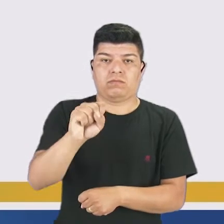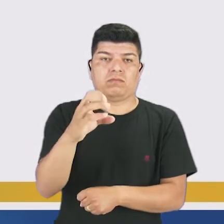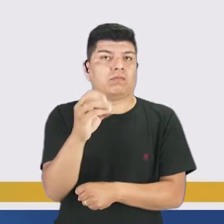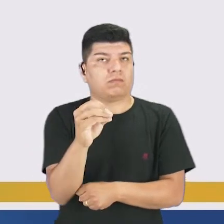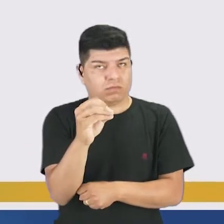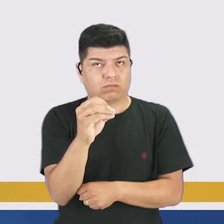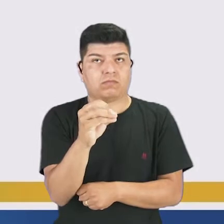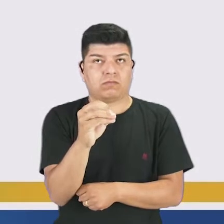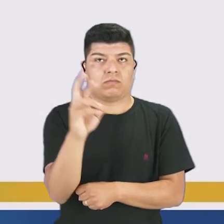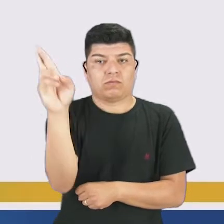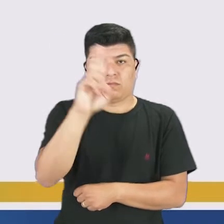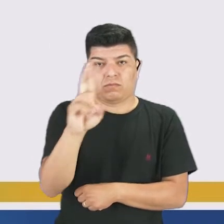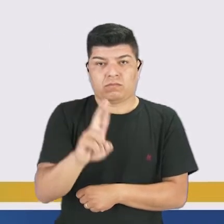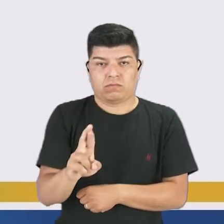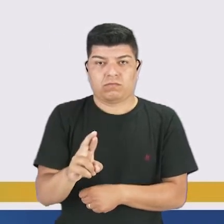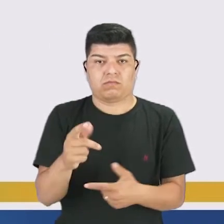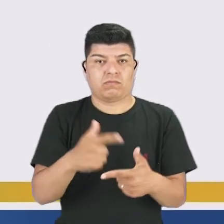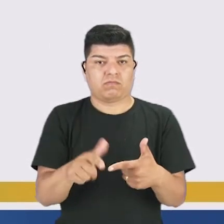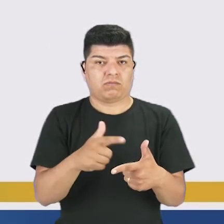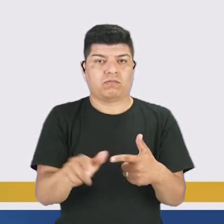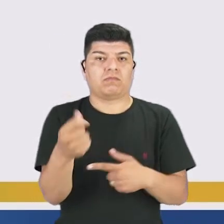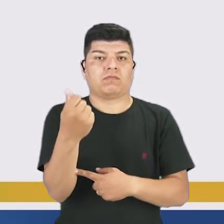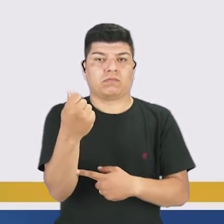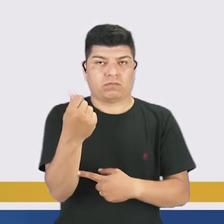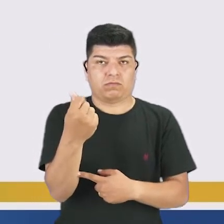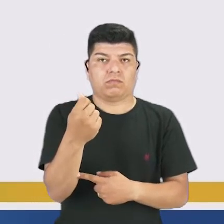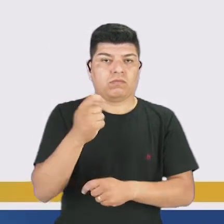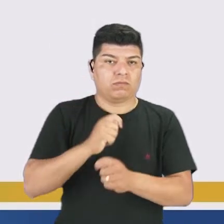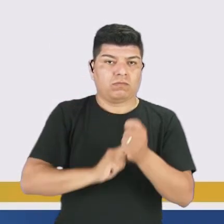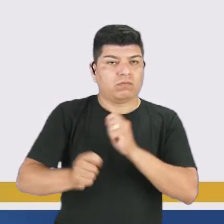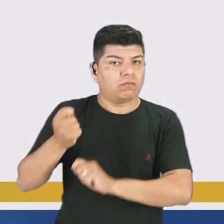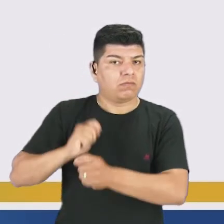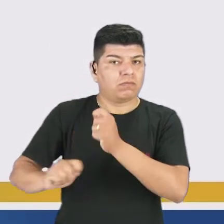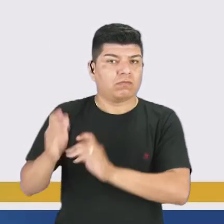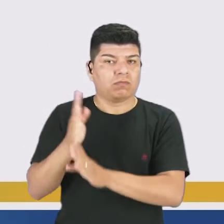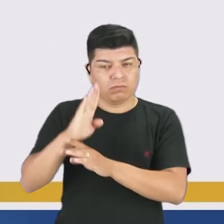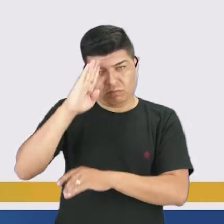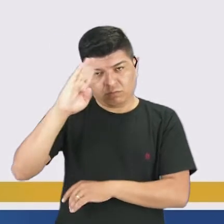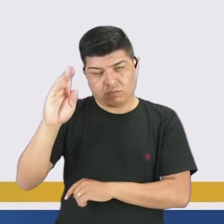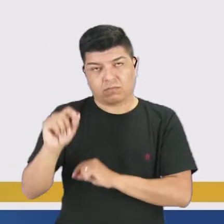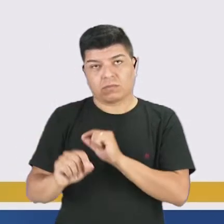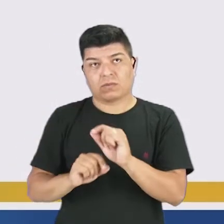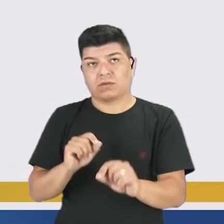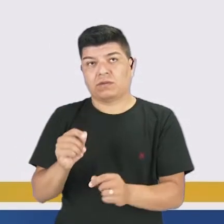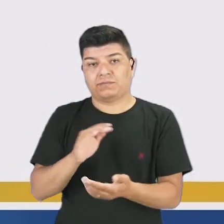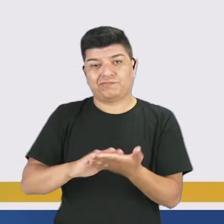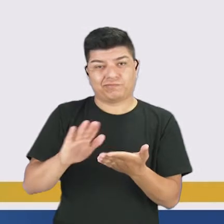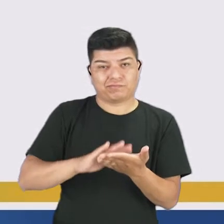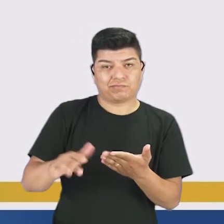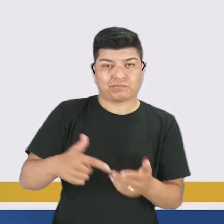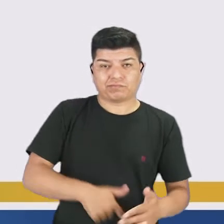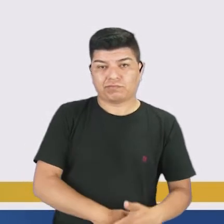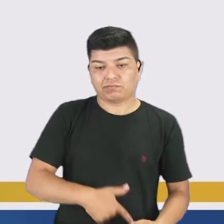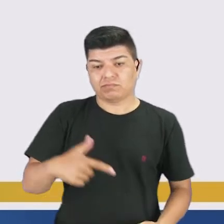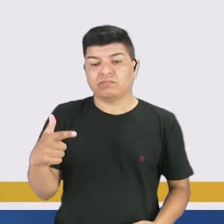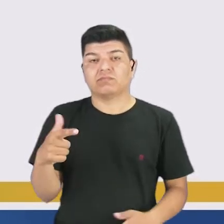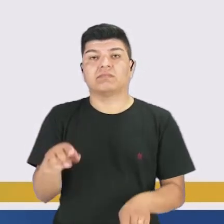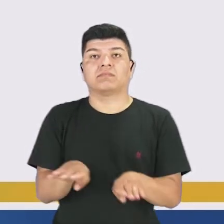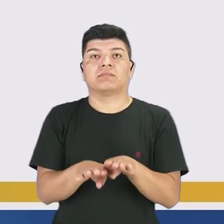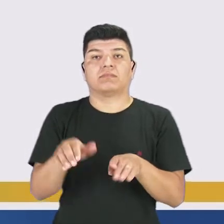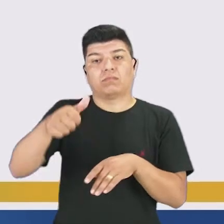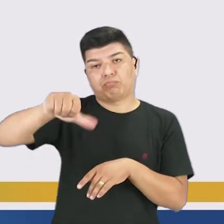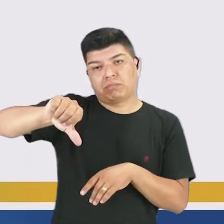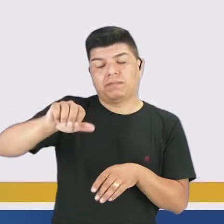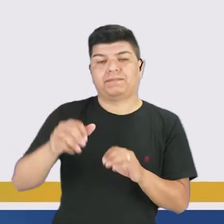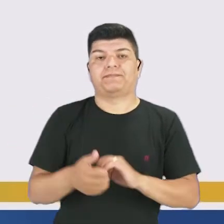Soviética passou por uma grave crise econômica, sendo consequência da própria política adotada. Os altos gastos com armamento levaram a defasagem,